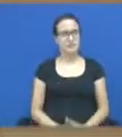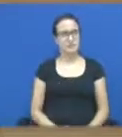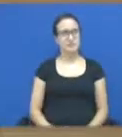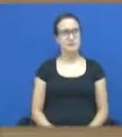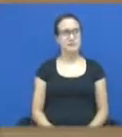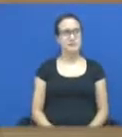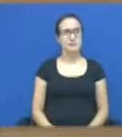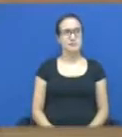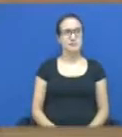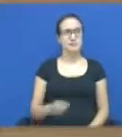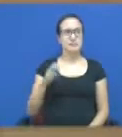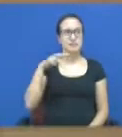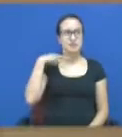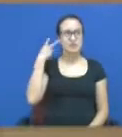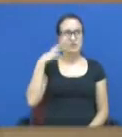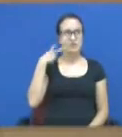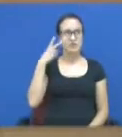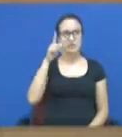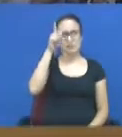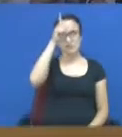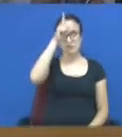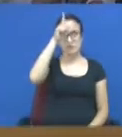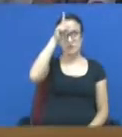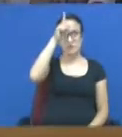Vereador Sidney Pascotto.